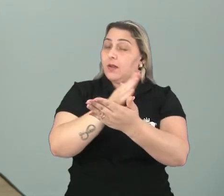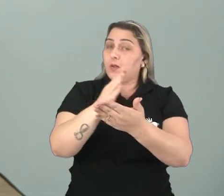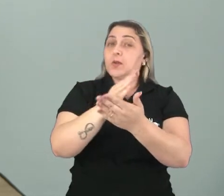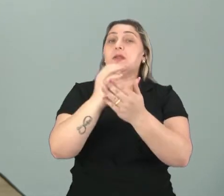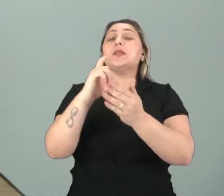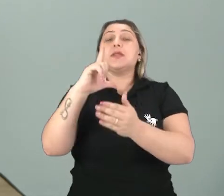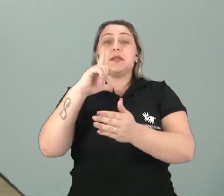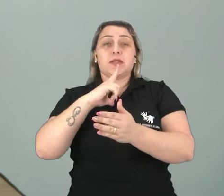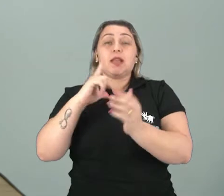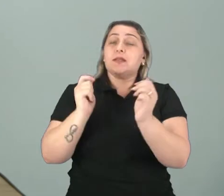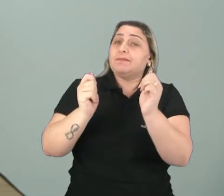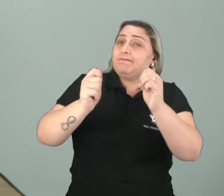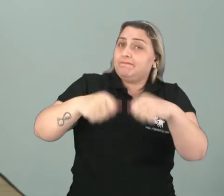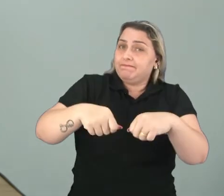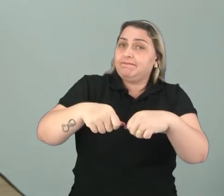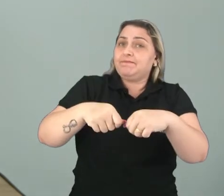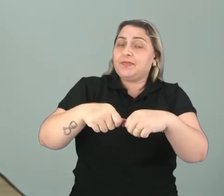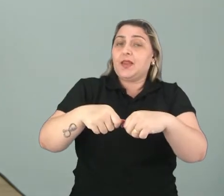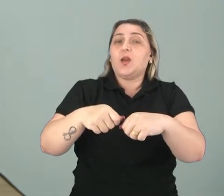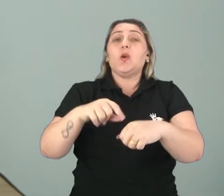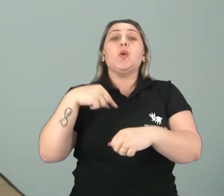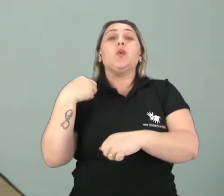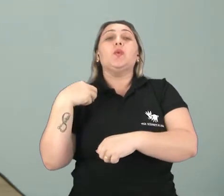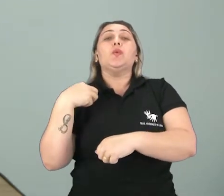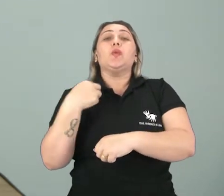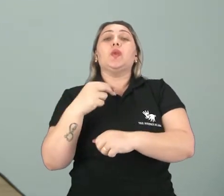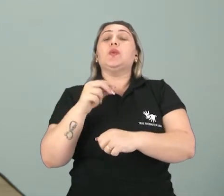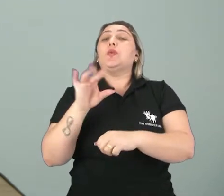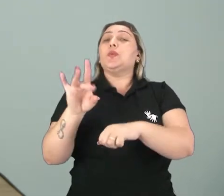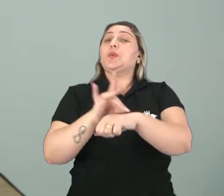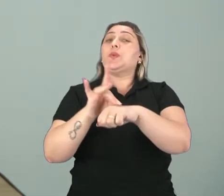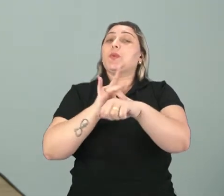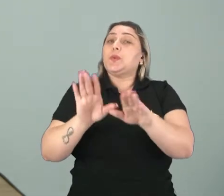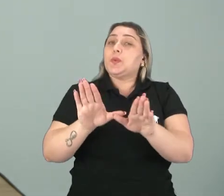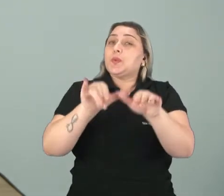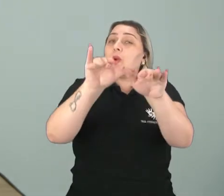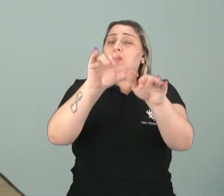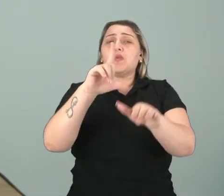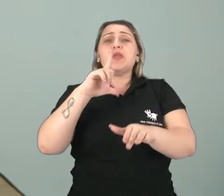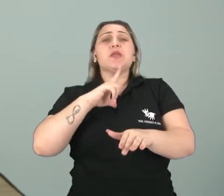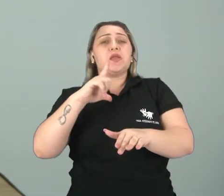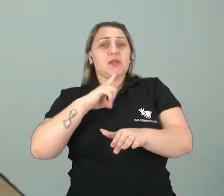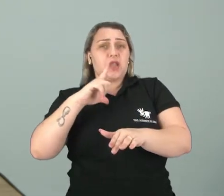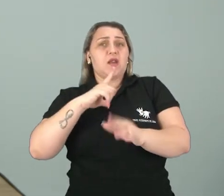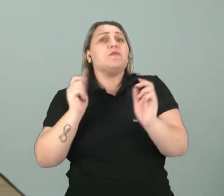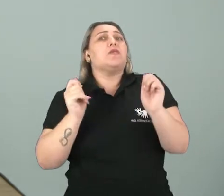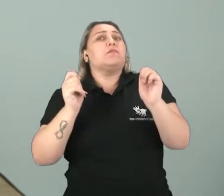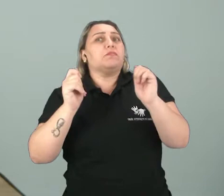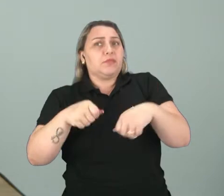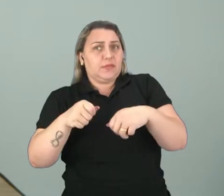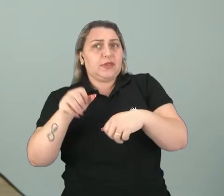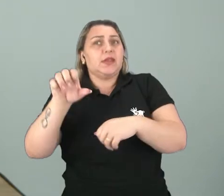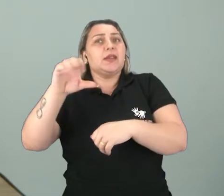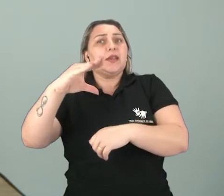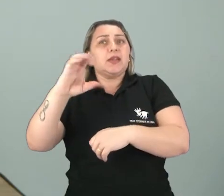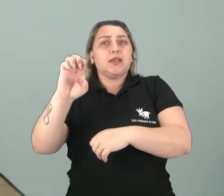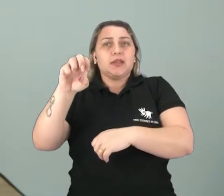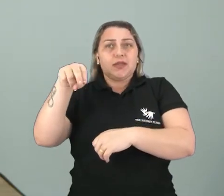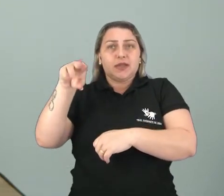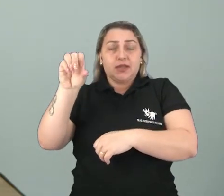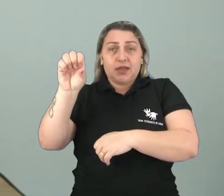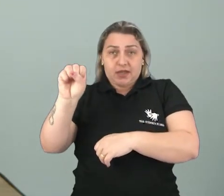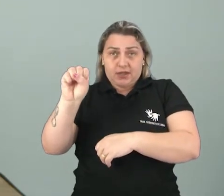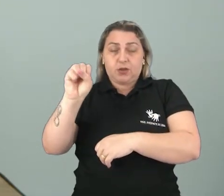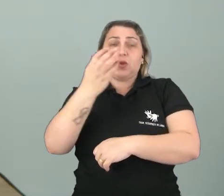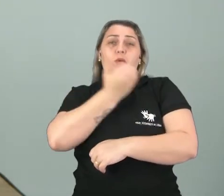animais possuem essa capacidade? O nosso corvo lá da história, ele teve um senso numérico. Só que